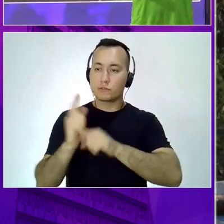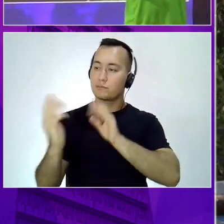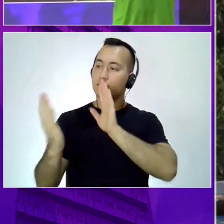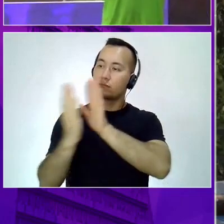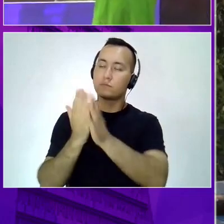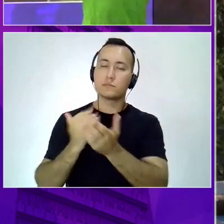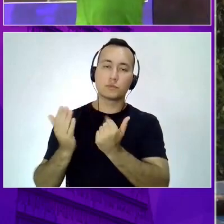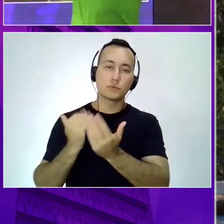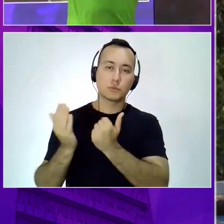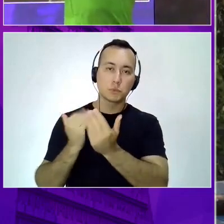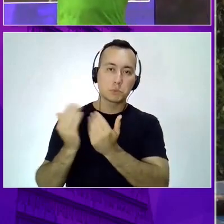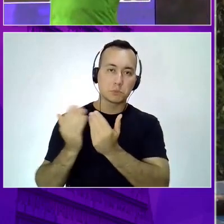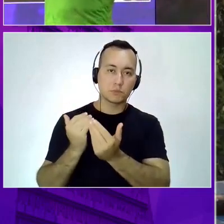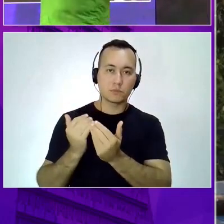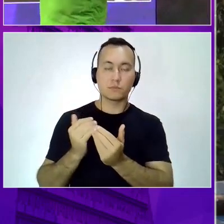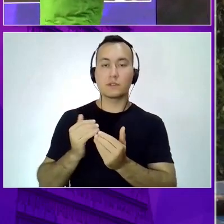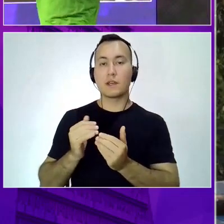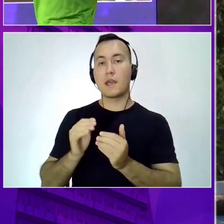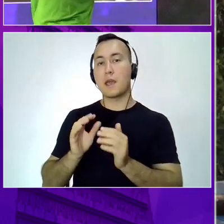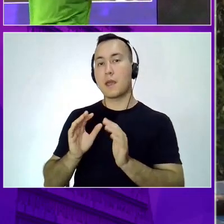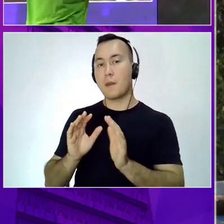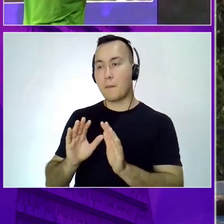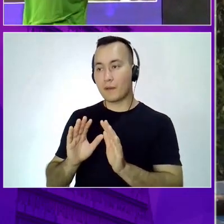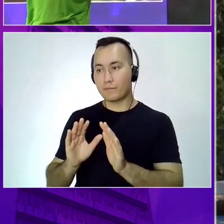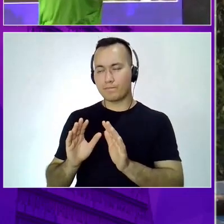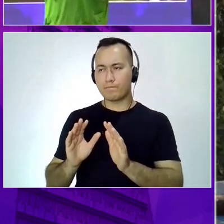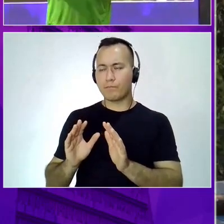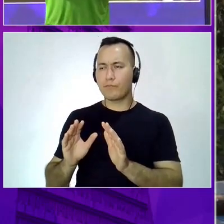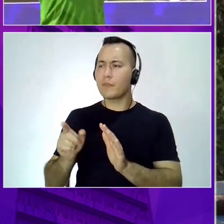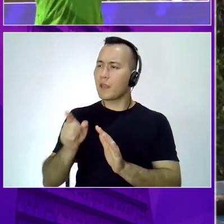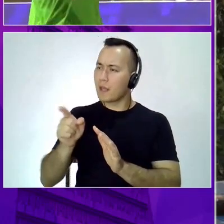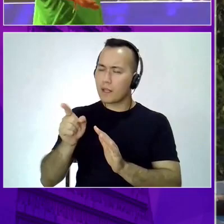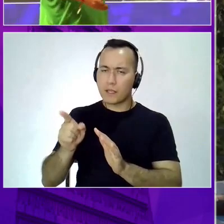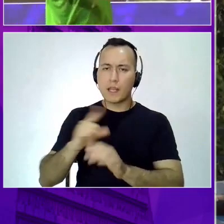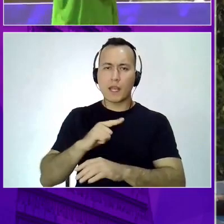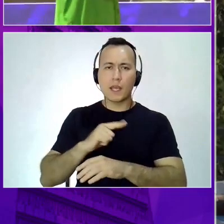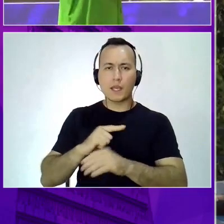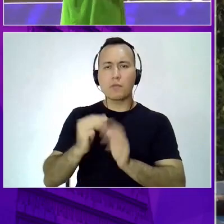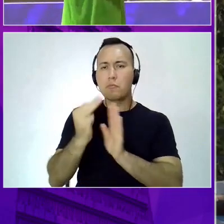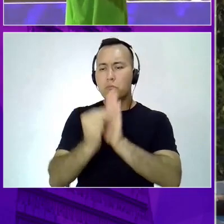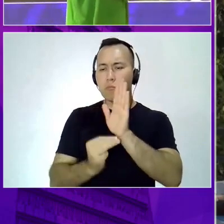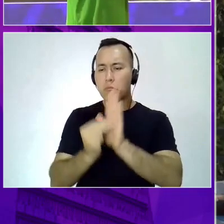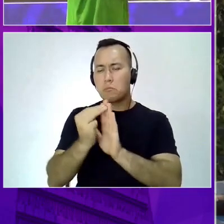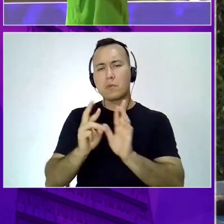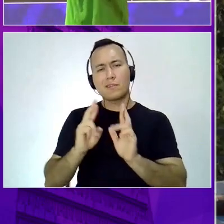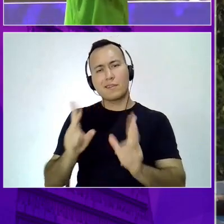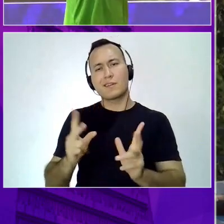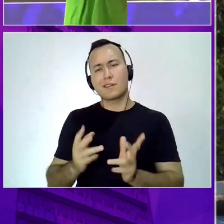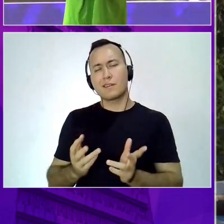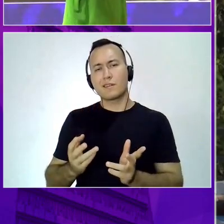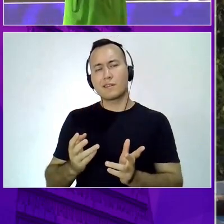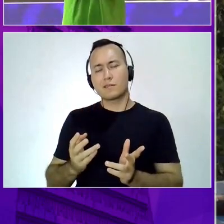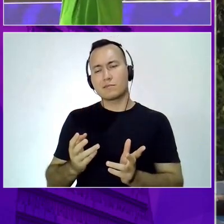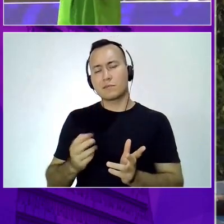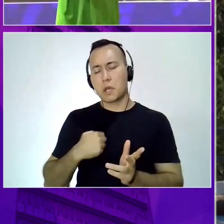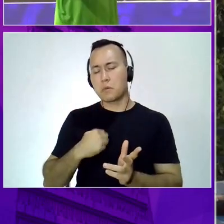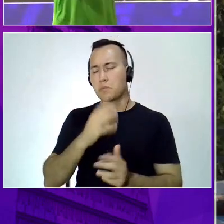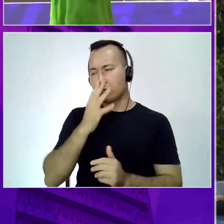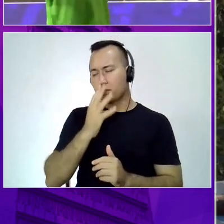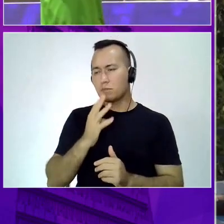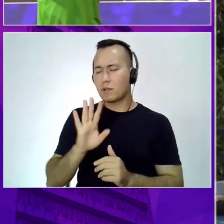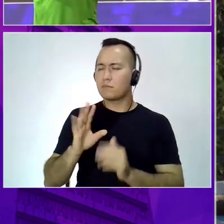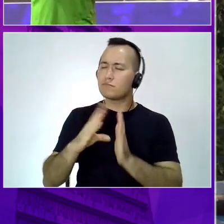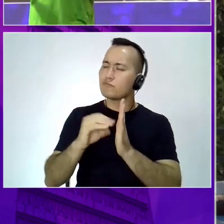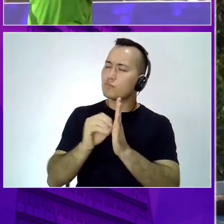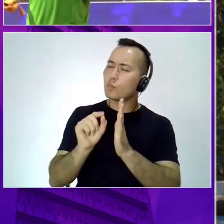diferente, que depois fui descobrir que se chamava Agile. Mas o pessoal queria que eu fizesse, sei lá, um cartório, né, lá, e fizesse um